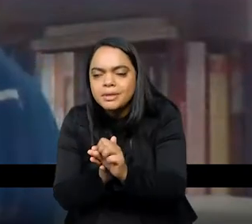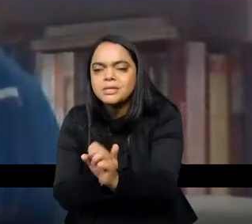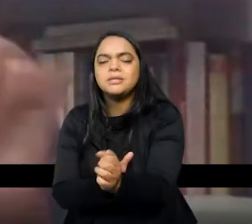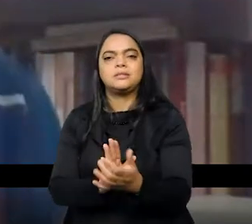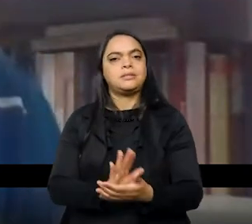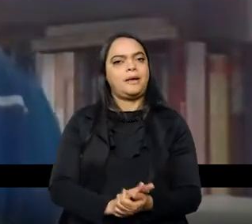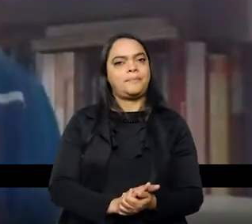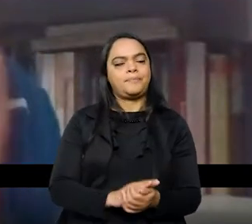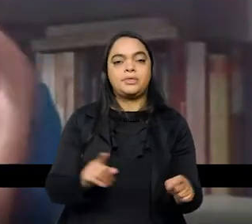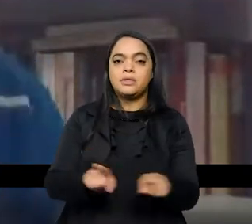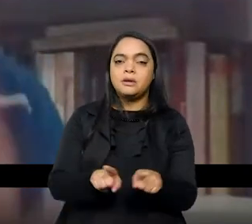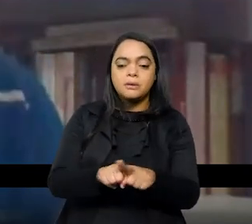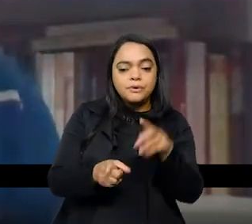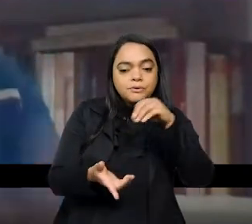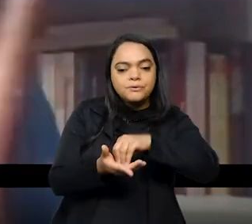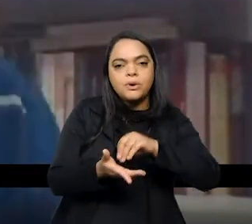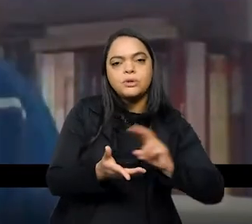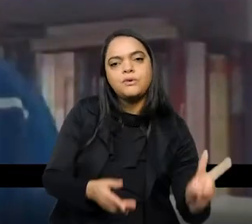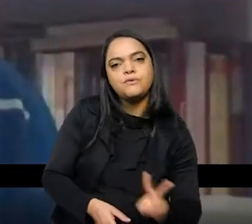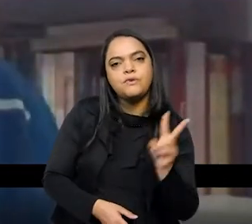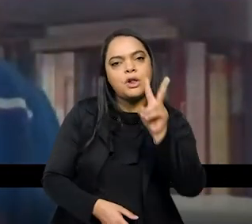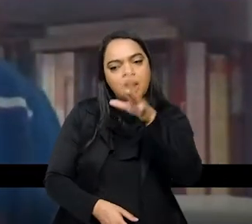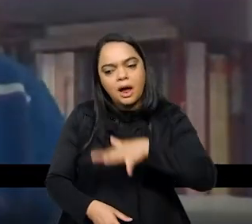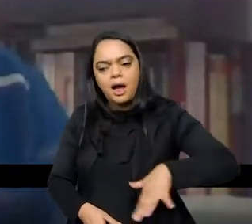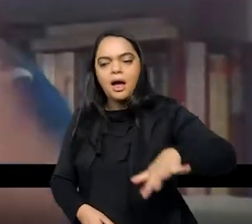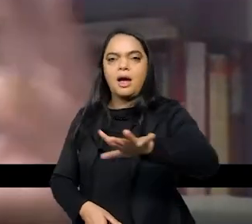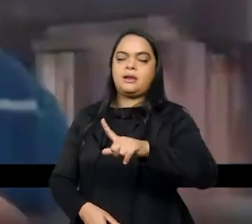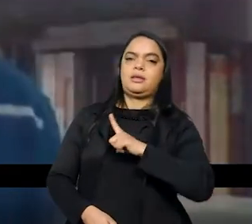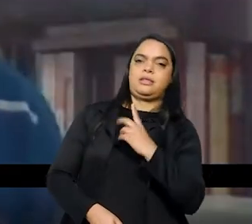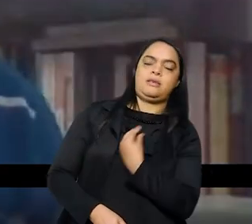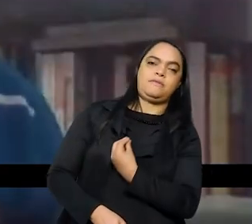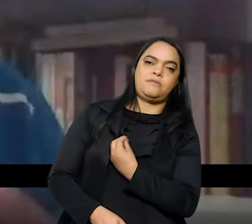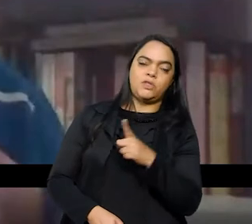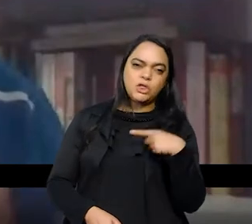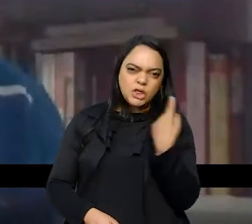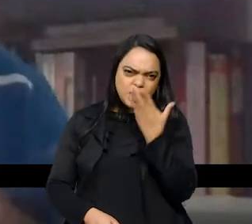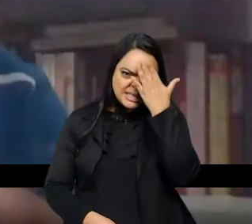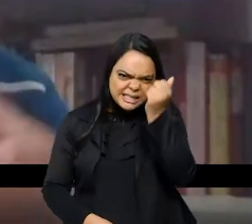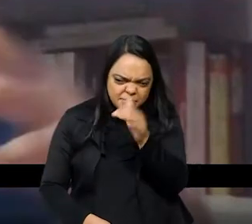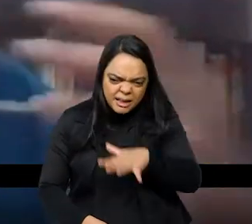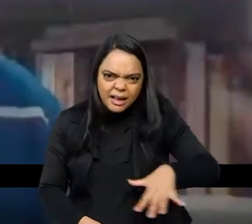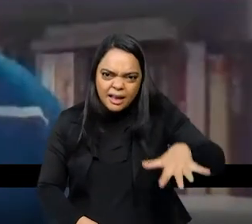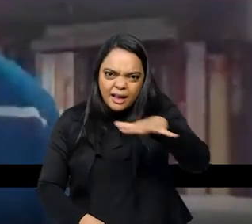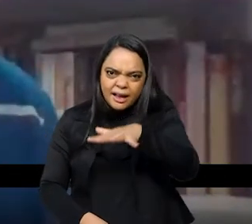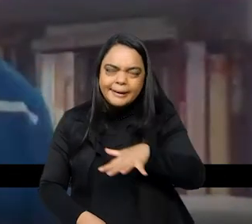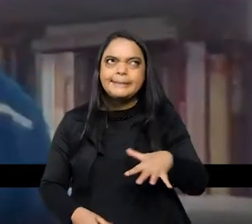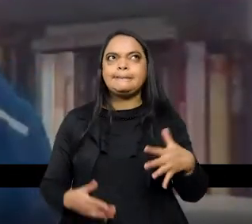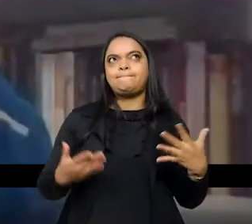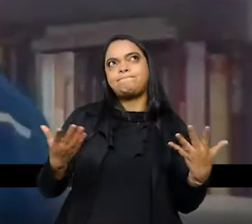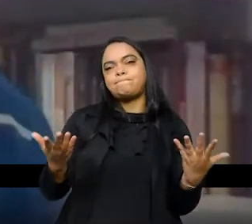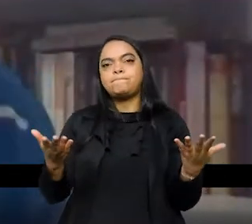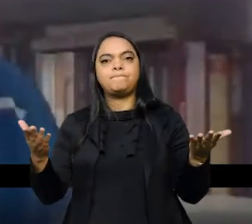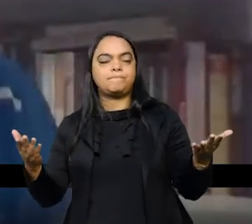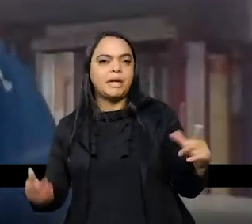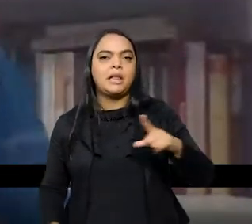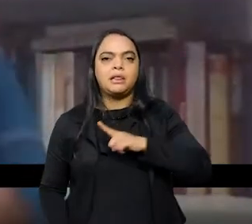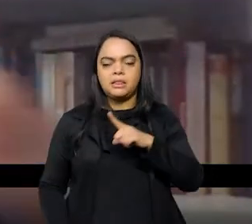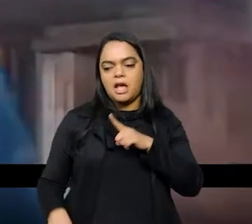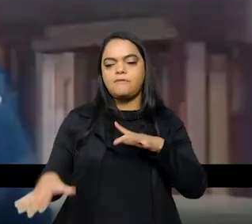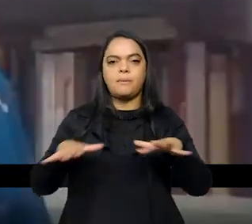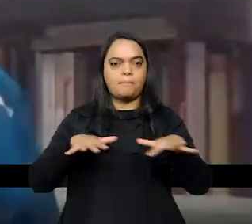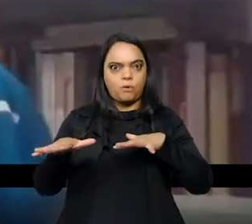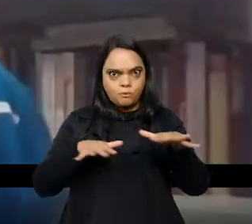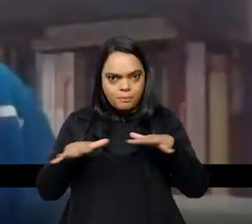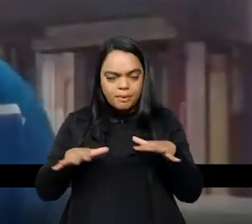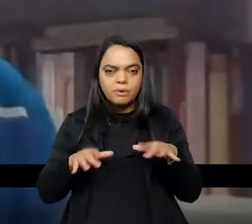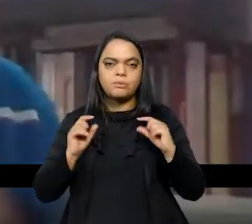sobretudo, a área onde ele está. Se a gente sabe que aquela área ali é uma área que houve algum movimento, alguma coisa, aí eles vão